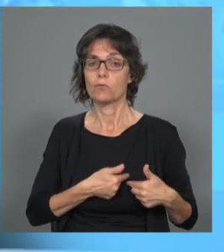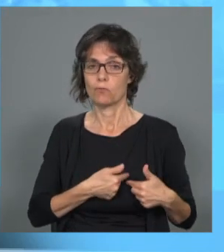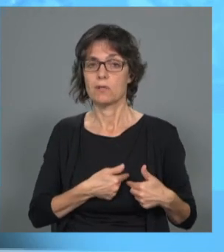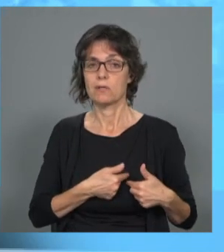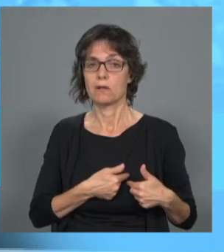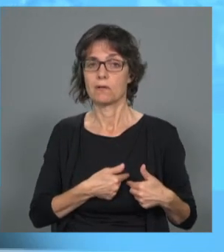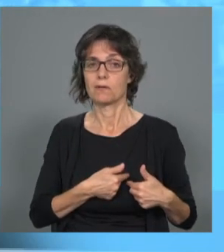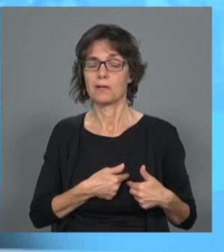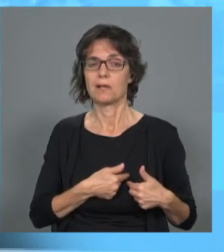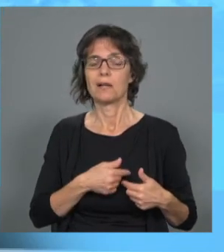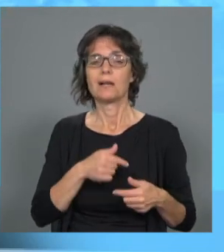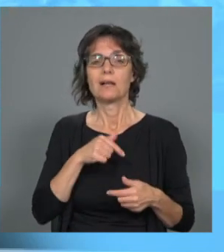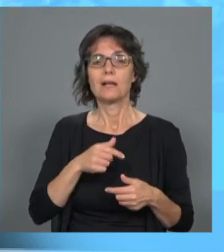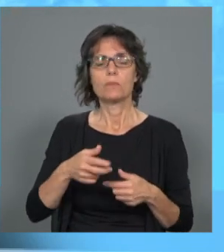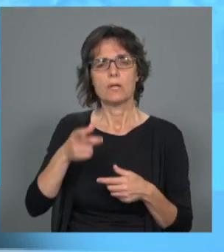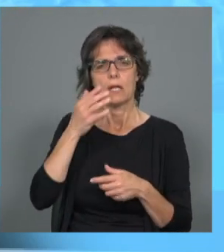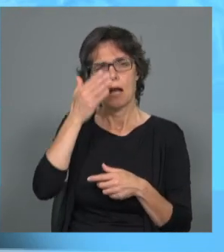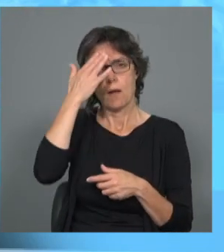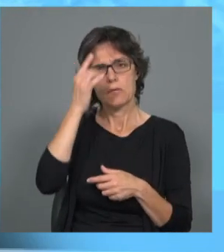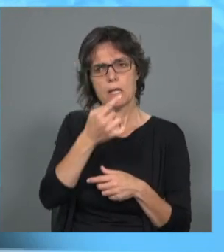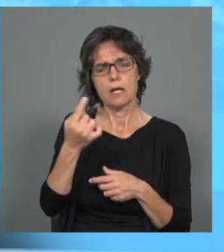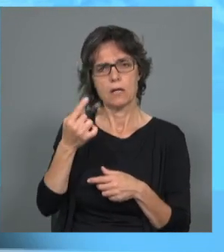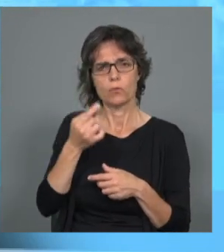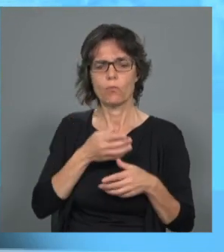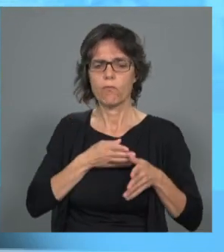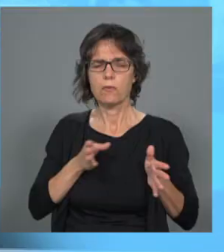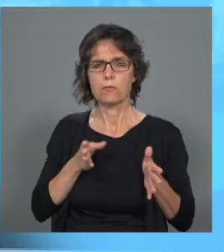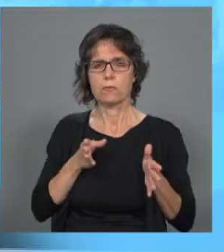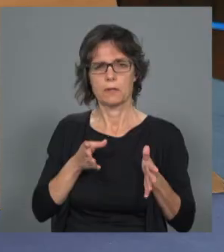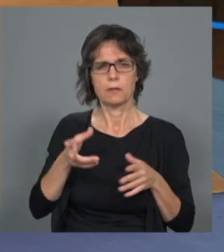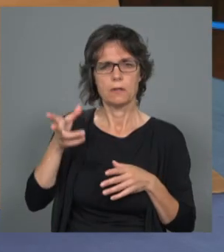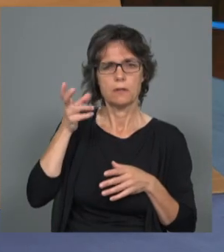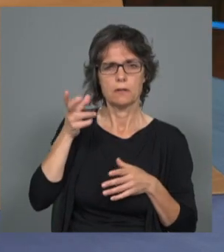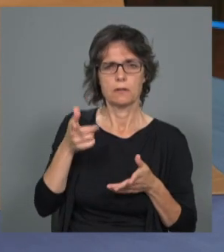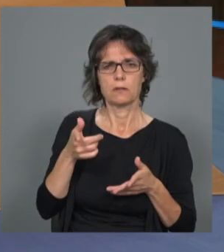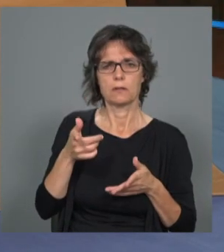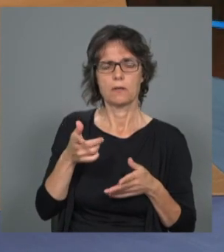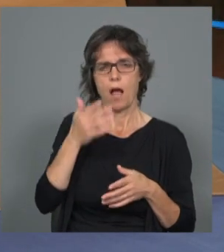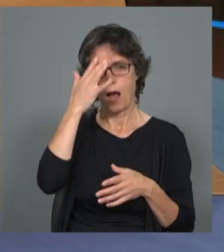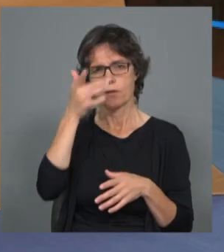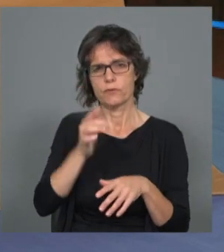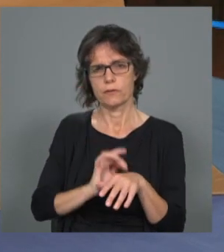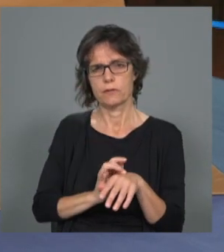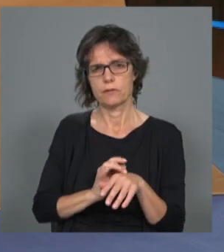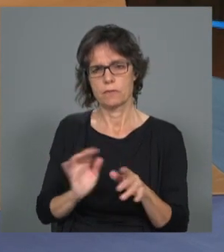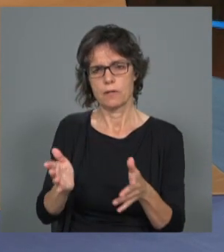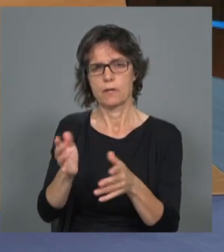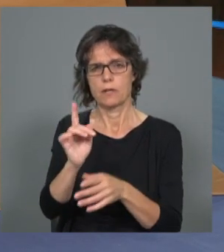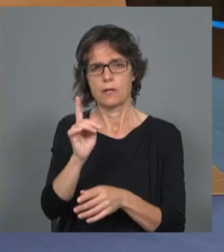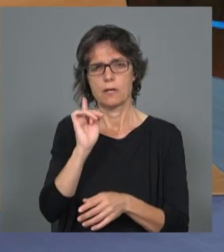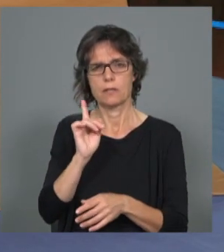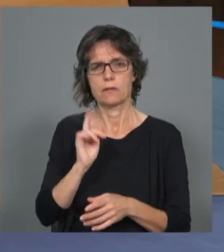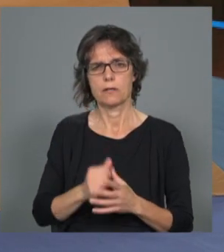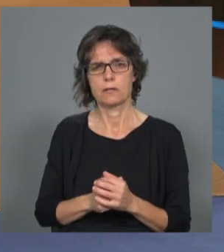o coração no ouvido, é escutar com o ouvido do coração. Na realidade, é a necessidade desta sensibilidade que há por parte daqueles